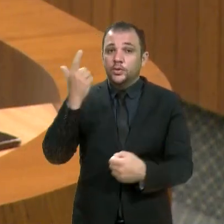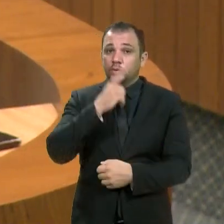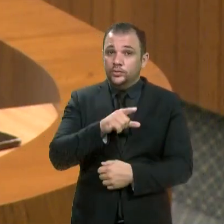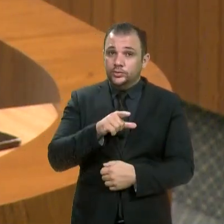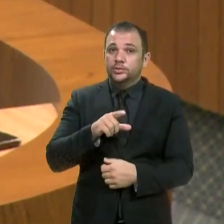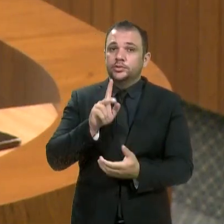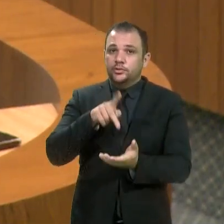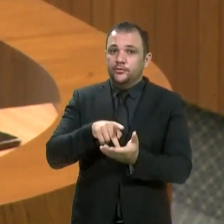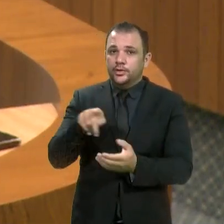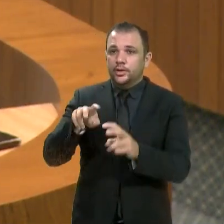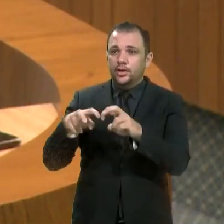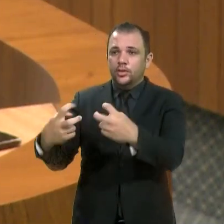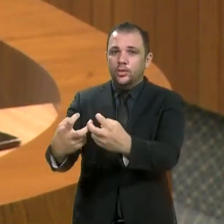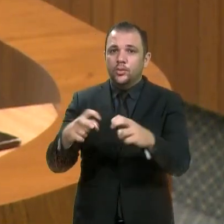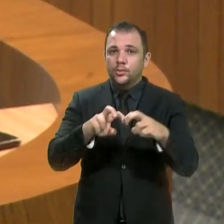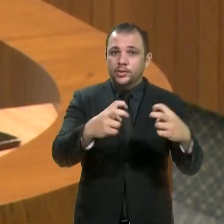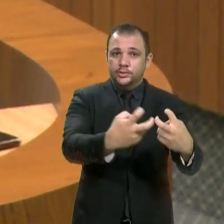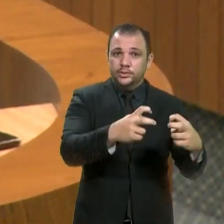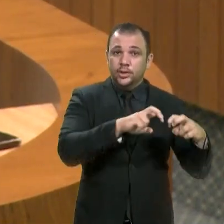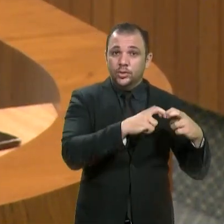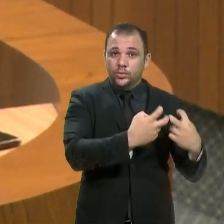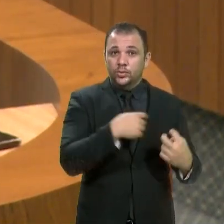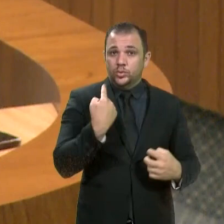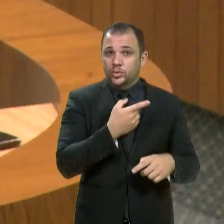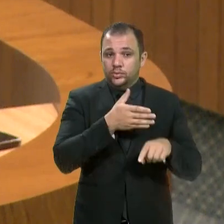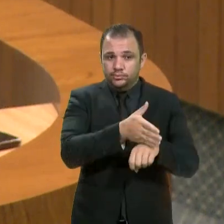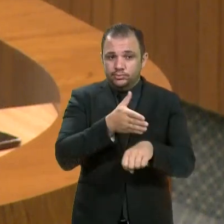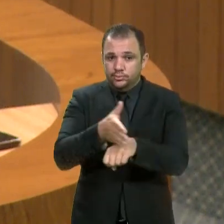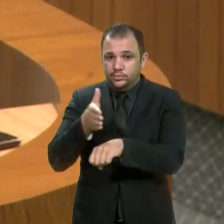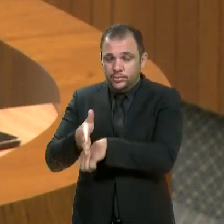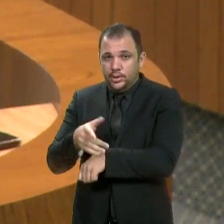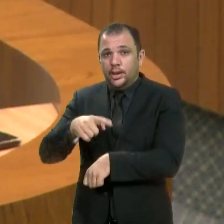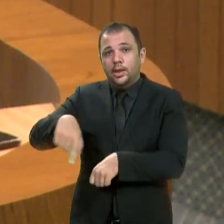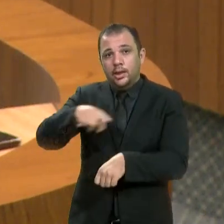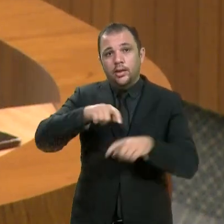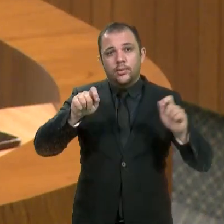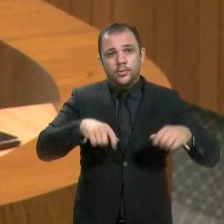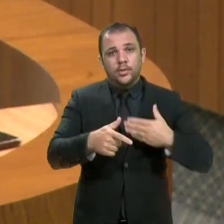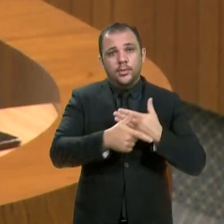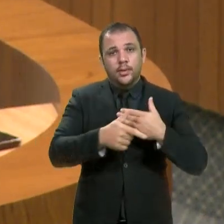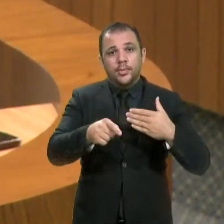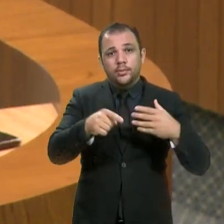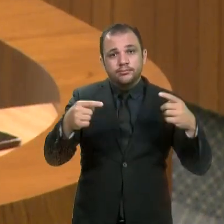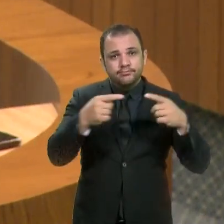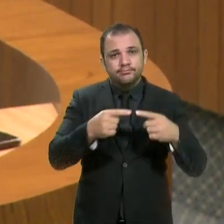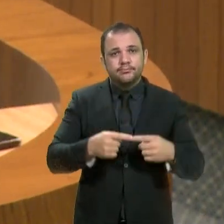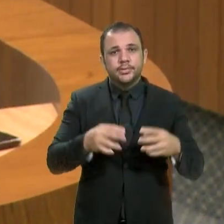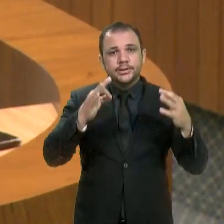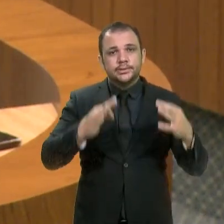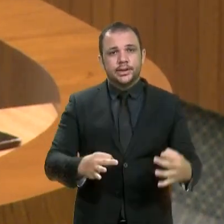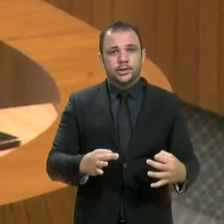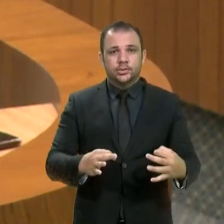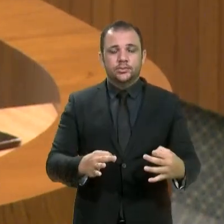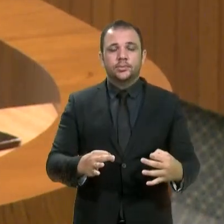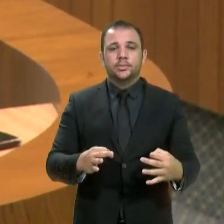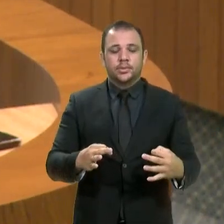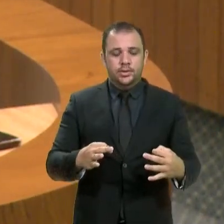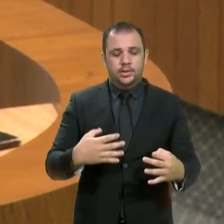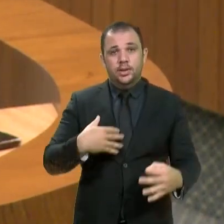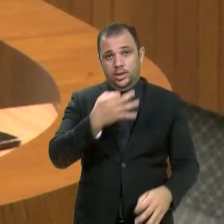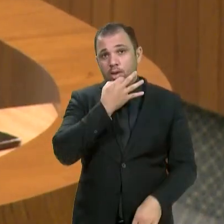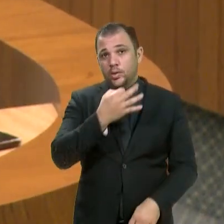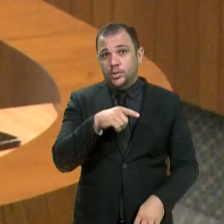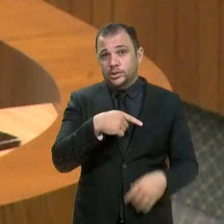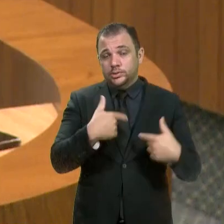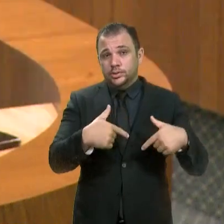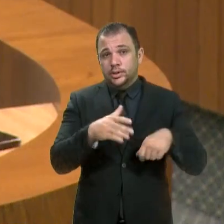essas comissões que a gente participa tenham, cumpram com o seu papel. Eu acho que é uma ação parlamentar, uma